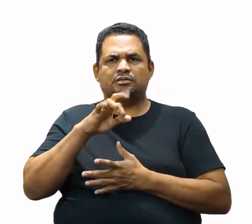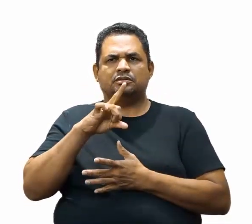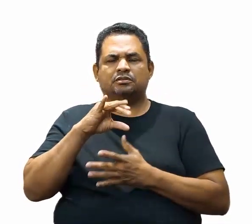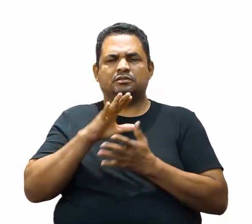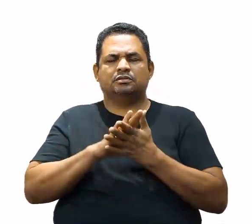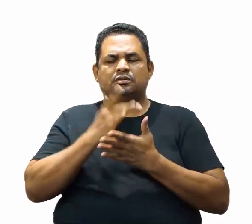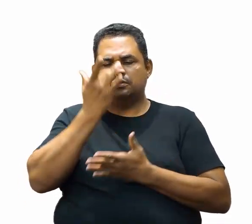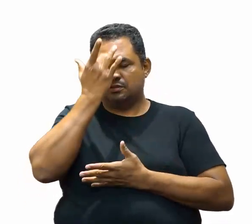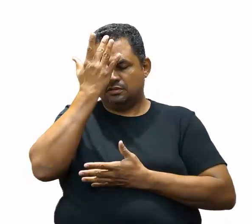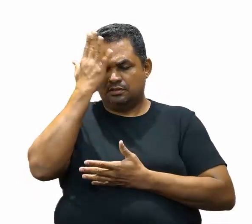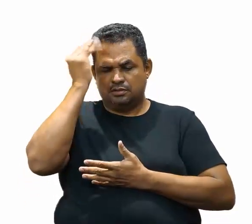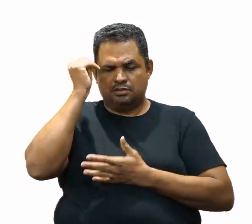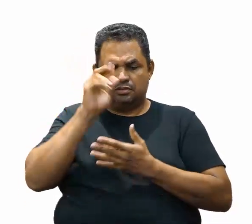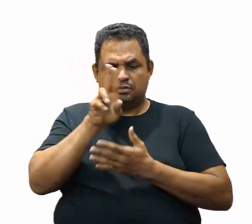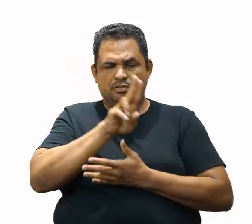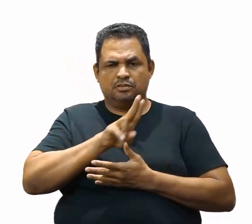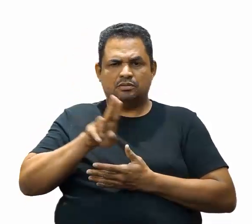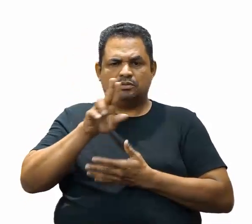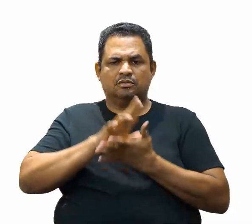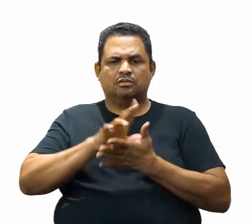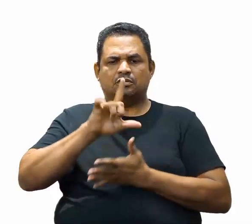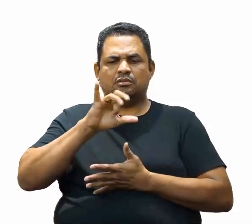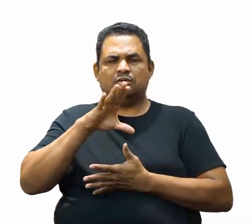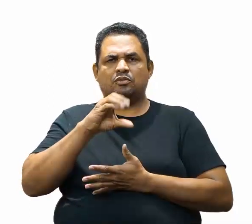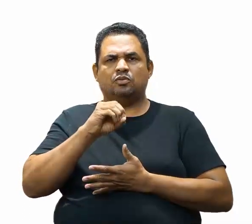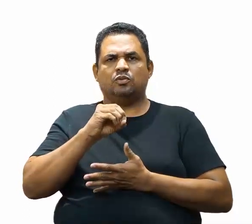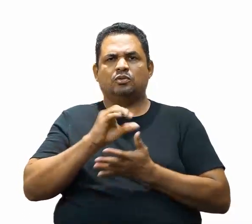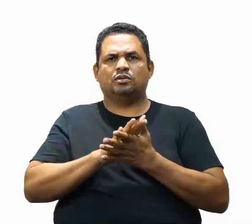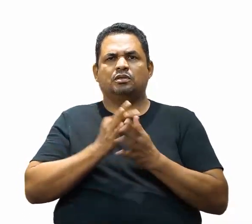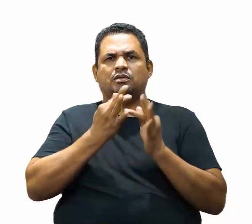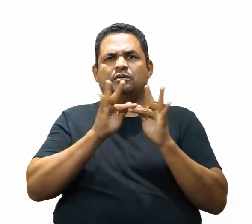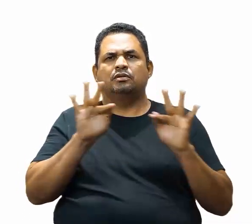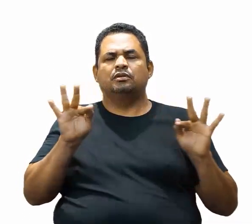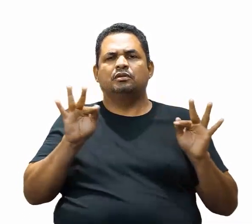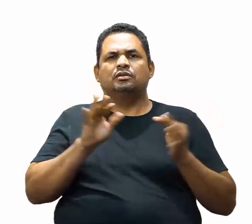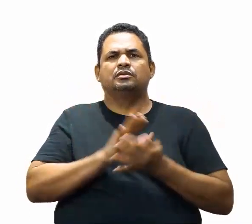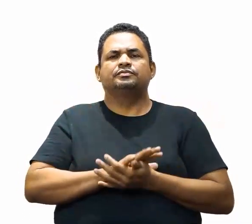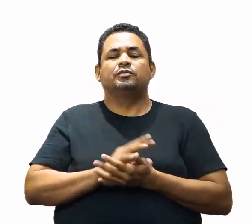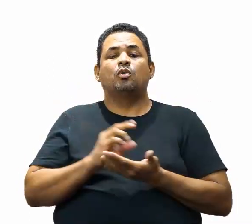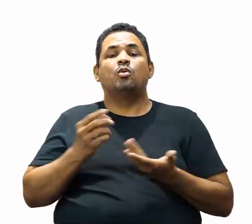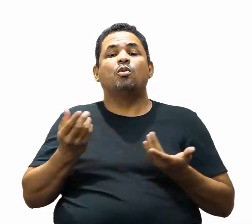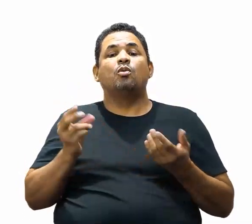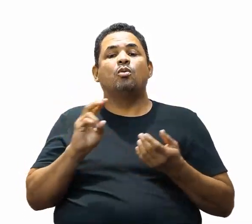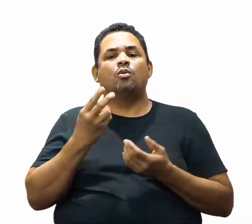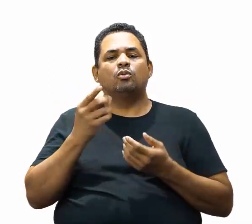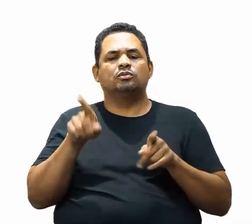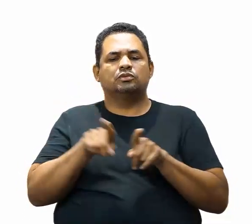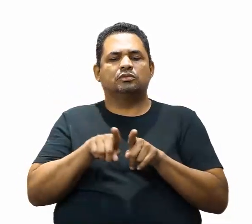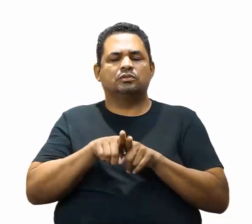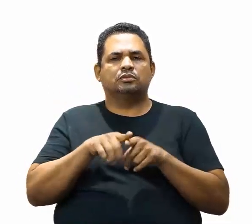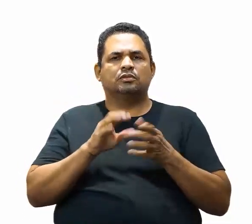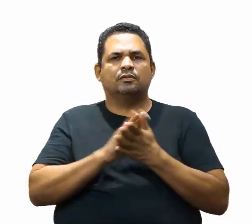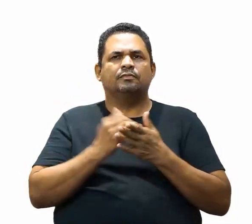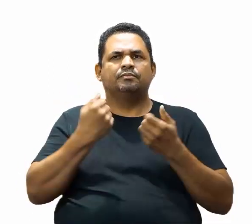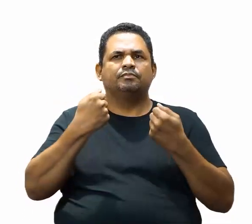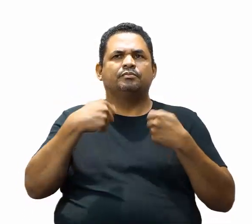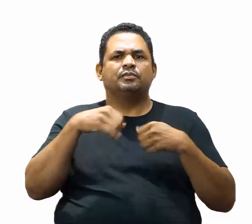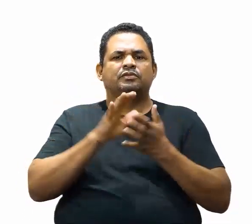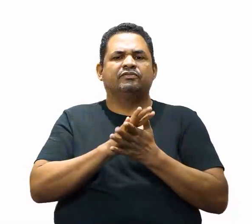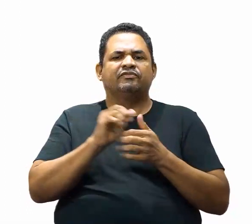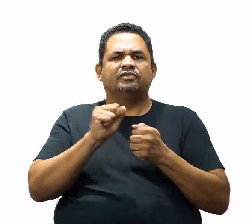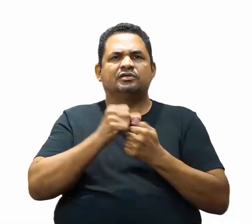você vai utilizar o lo naquela frase. Ou ainda também, você pode fazer a substituição